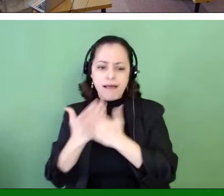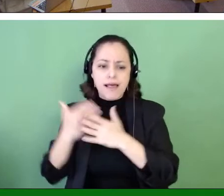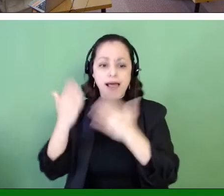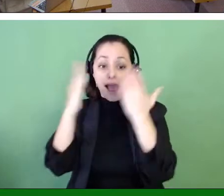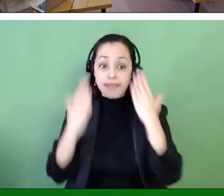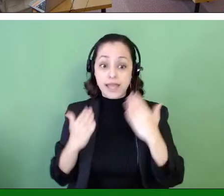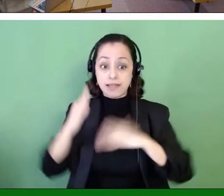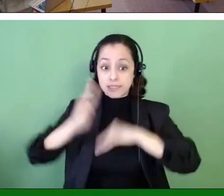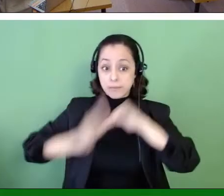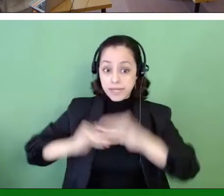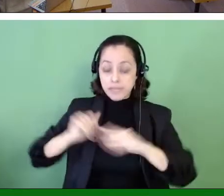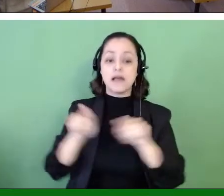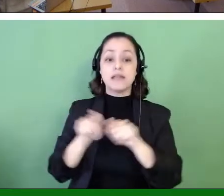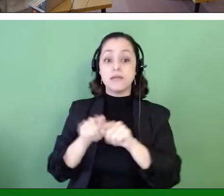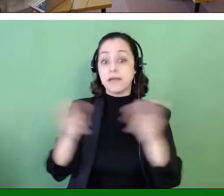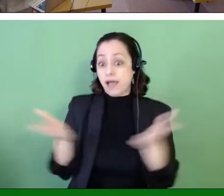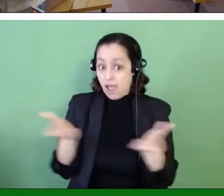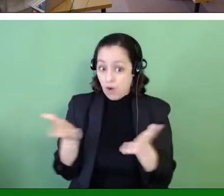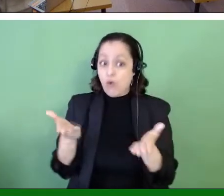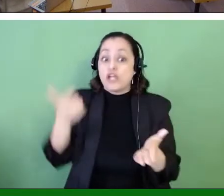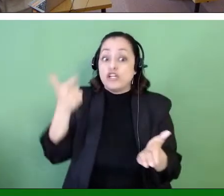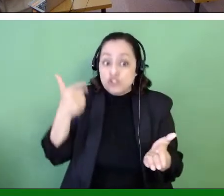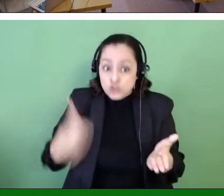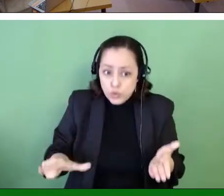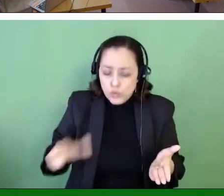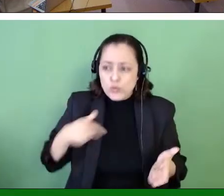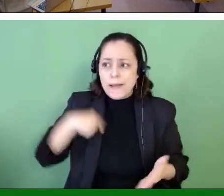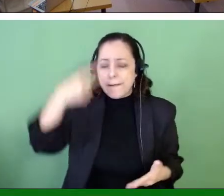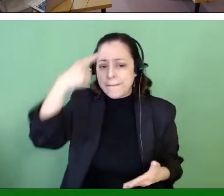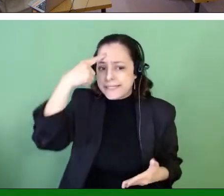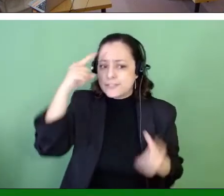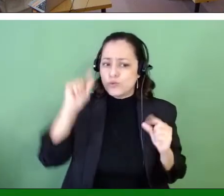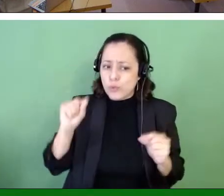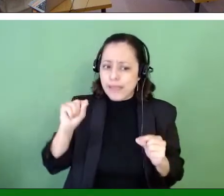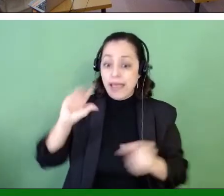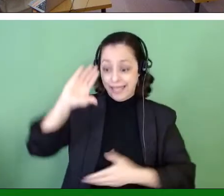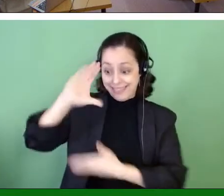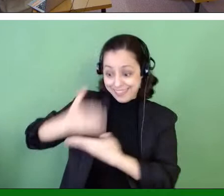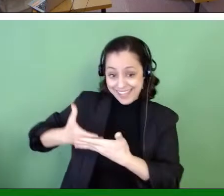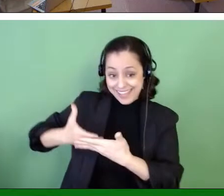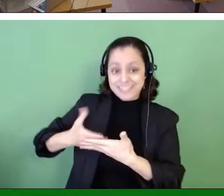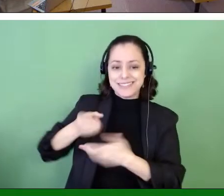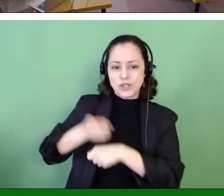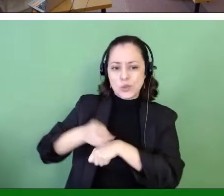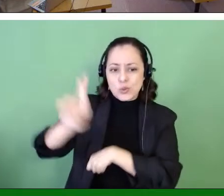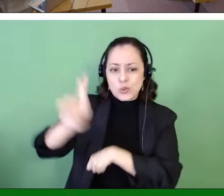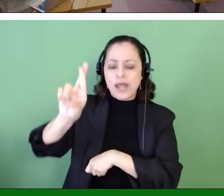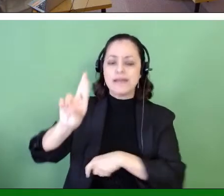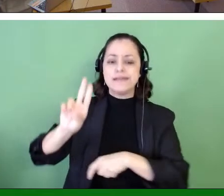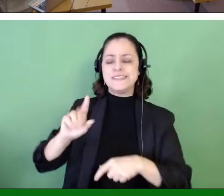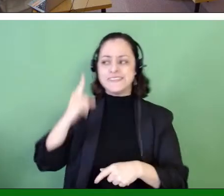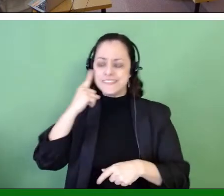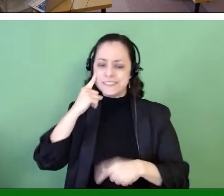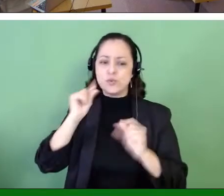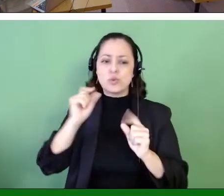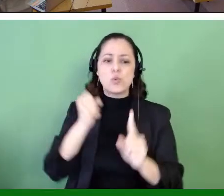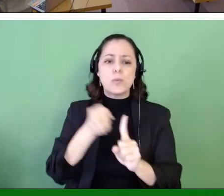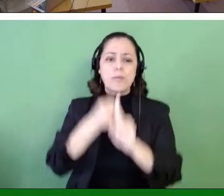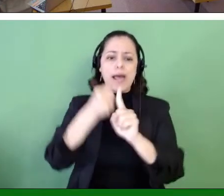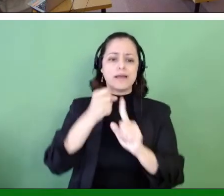novo pensando justamente nesse impacto. Então, eu acho que a primeira resposta que eu diria para isso é